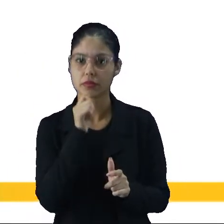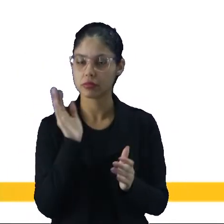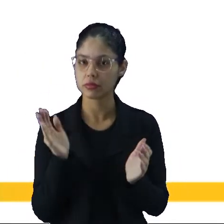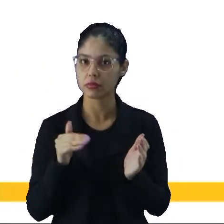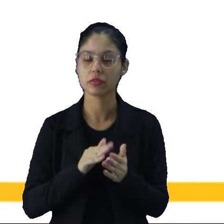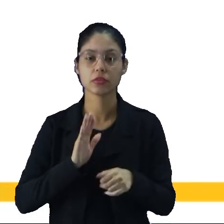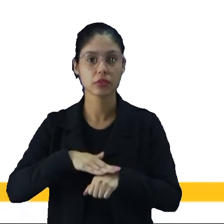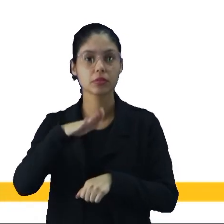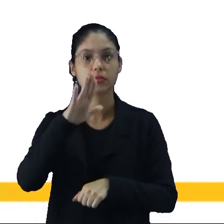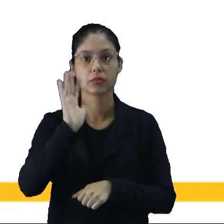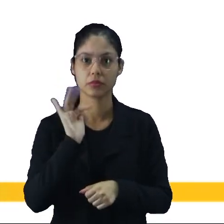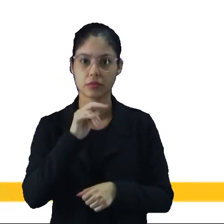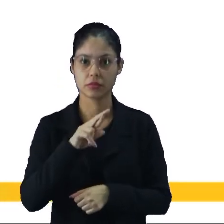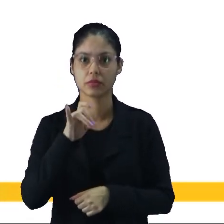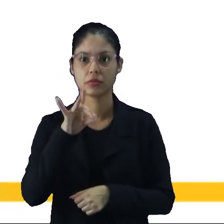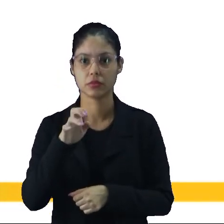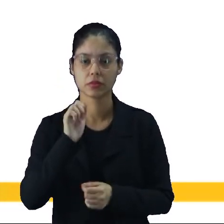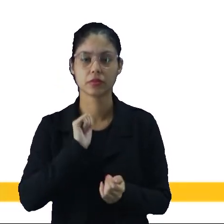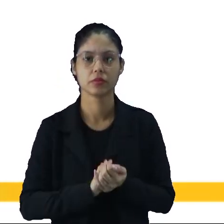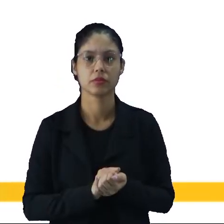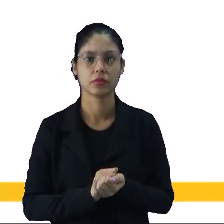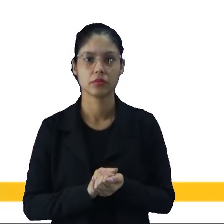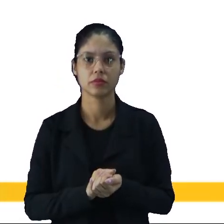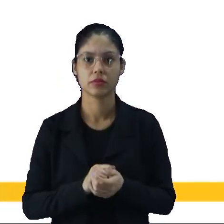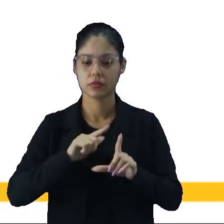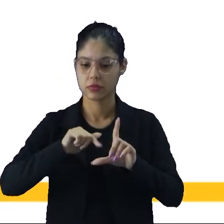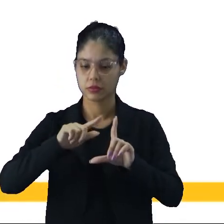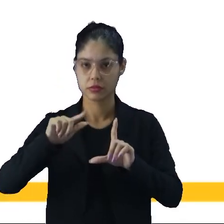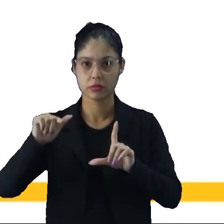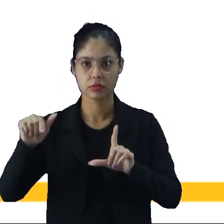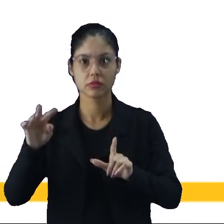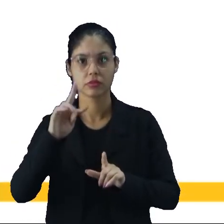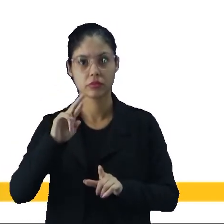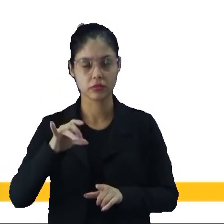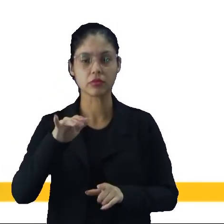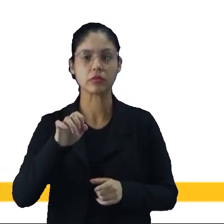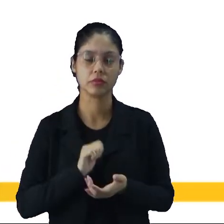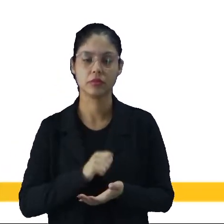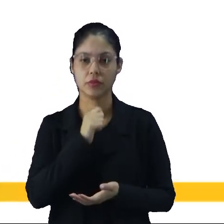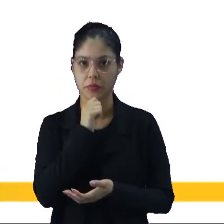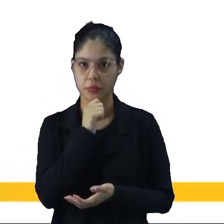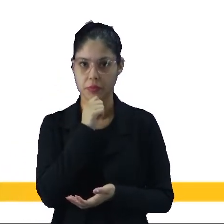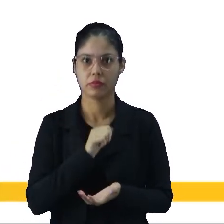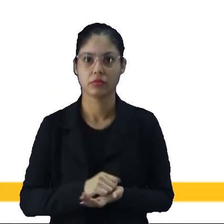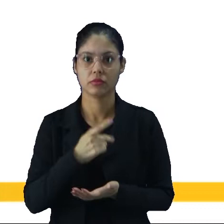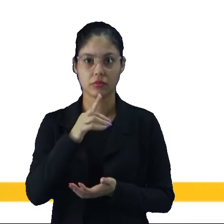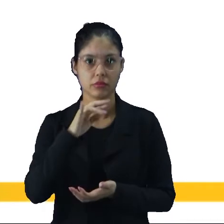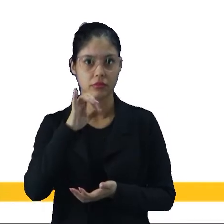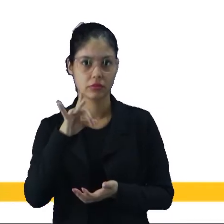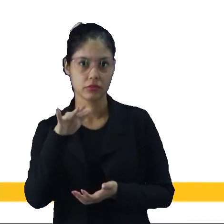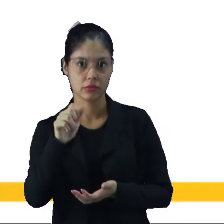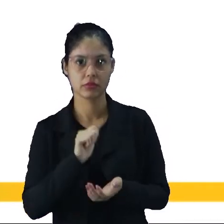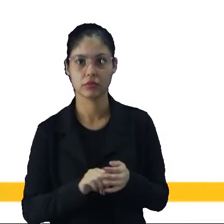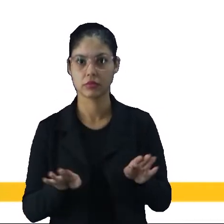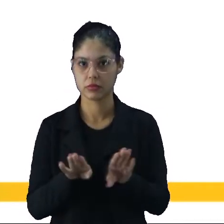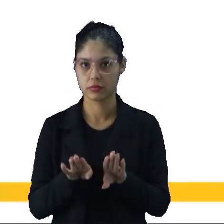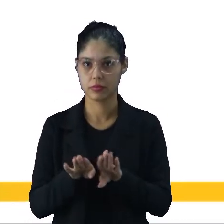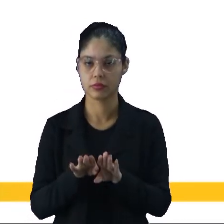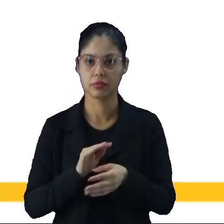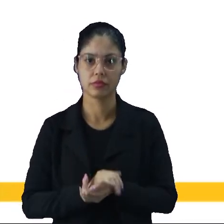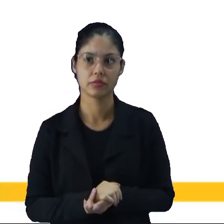até o mais infinito, tá? Esse é o gráfico da função tangente, tá? Que ela é periódica também,